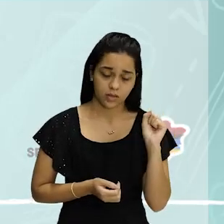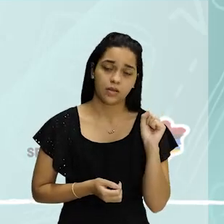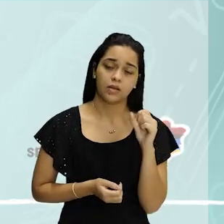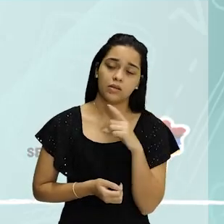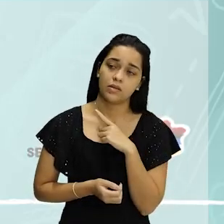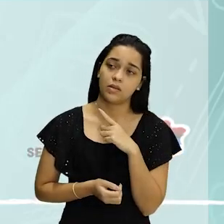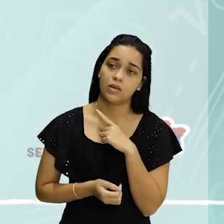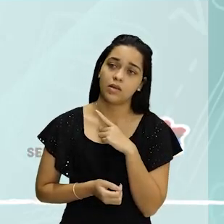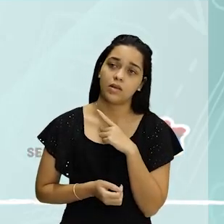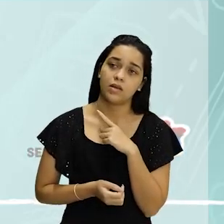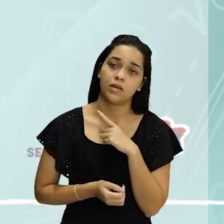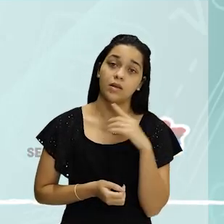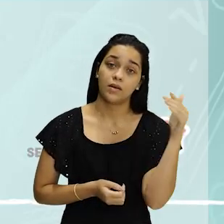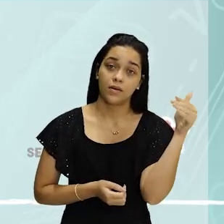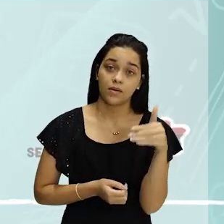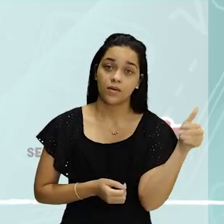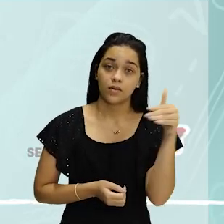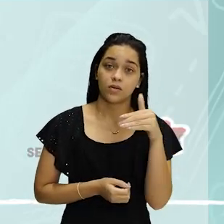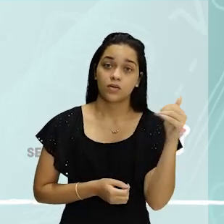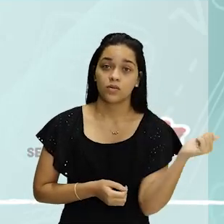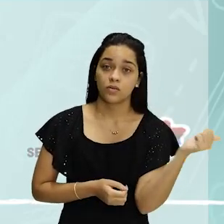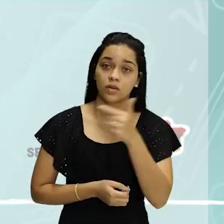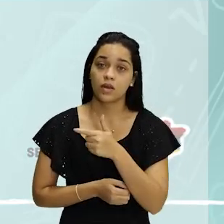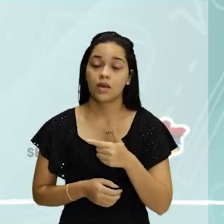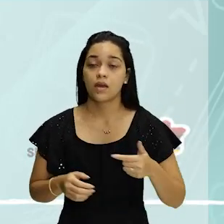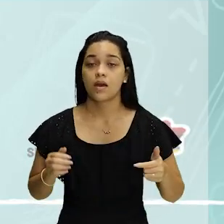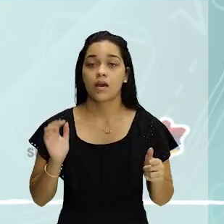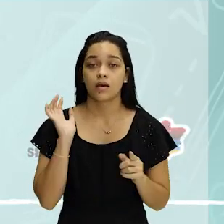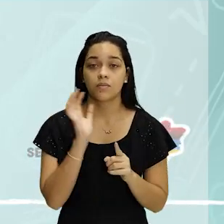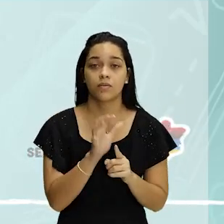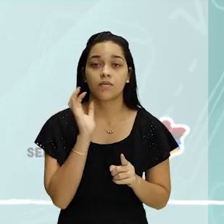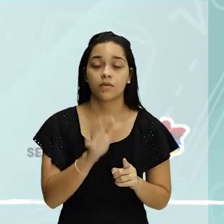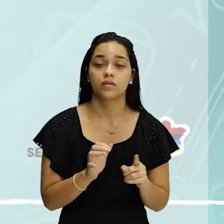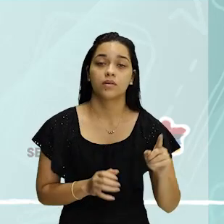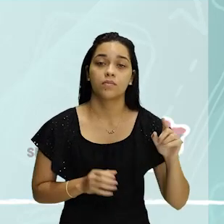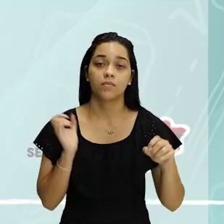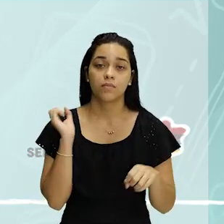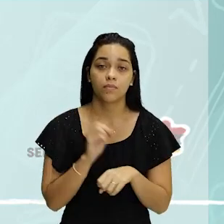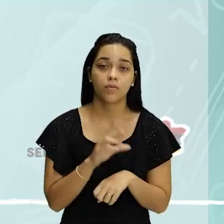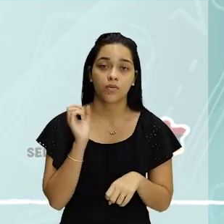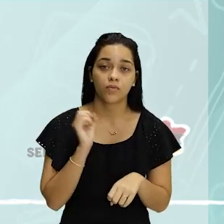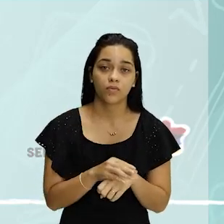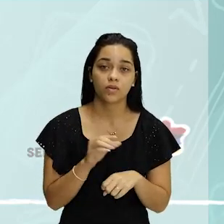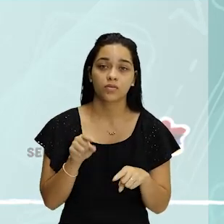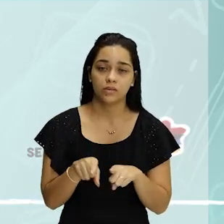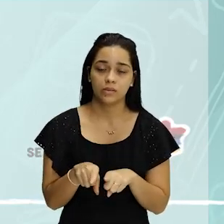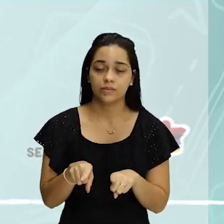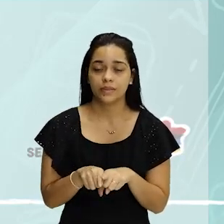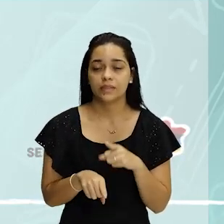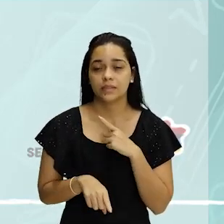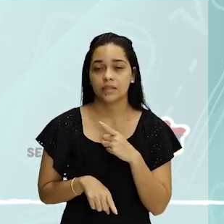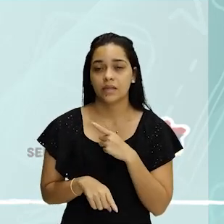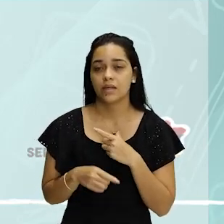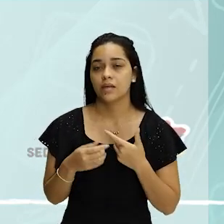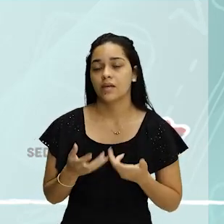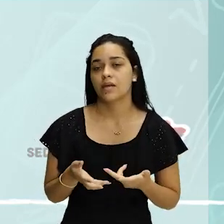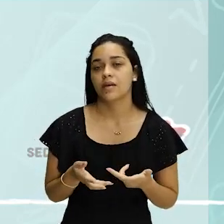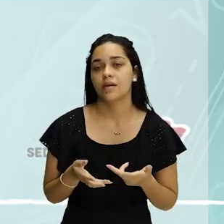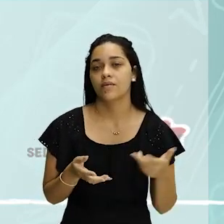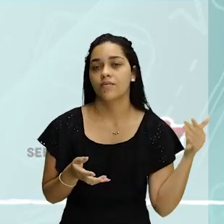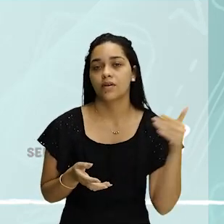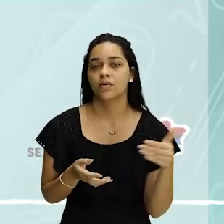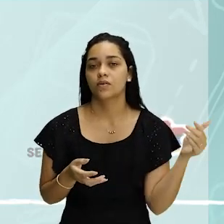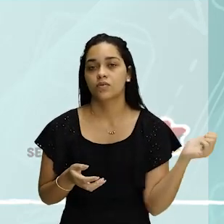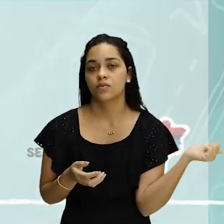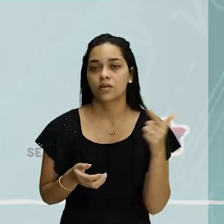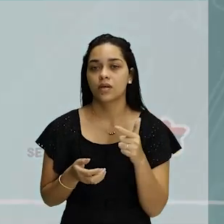causada por bactéria, ela é mais frequente do que a provocada por vírus. E, no caso, também mais frequente do